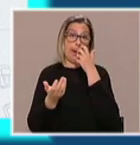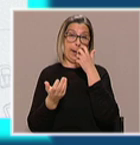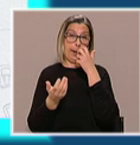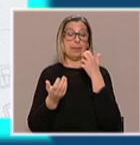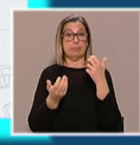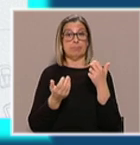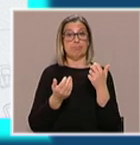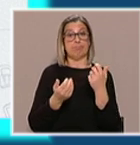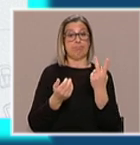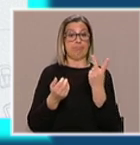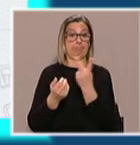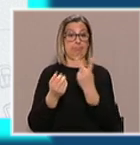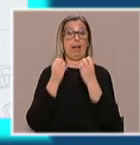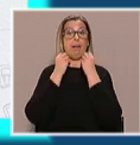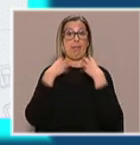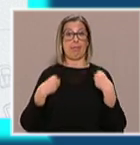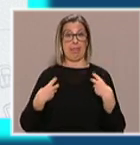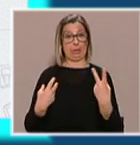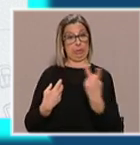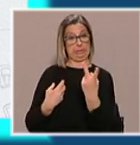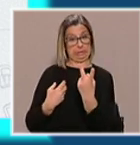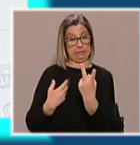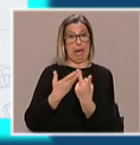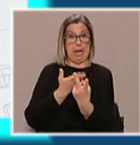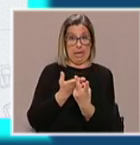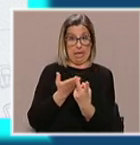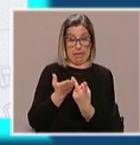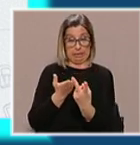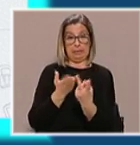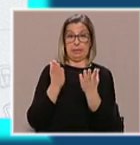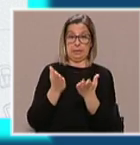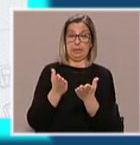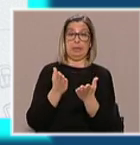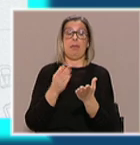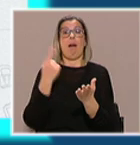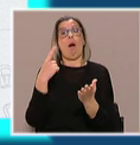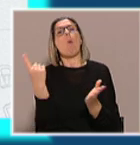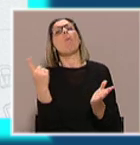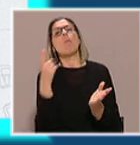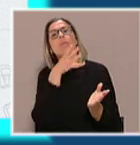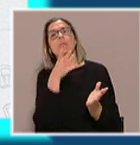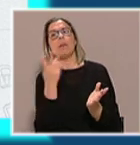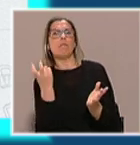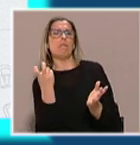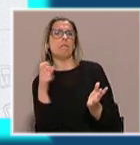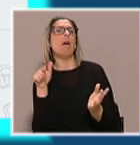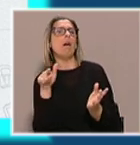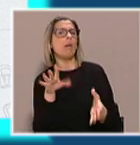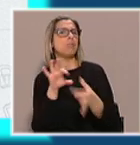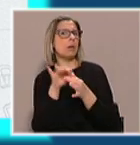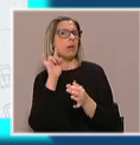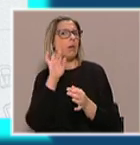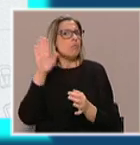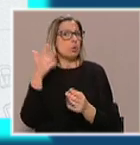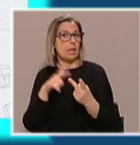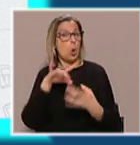para além das glândulas, de quais são os outros dois componentes indissociáveis do sistema hormonal, as hormonas